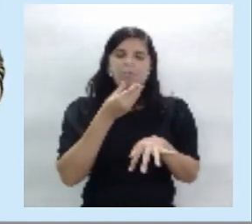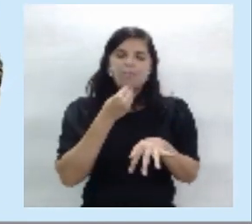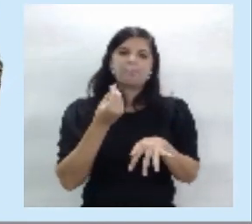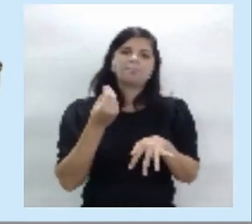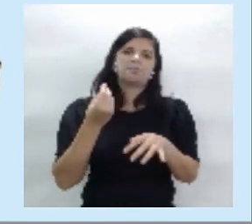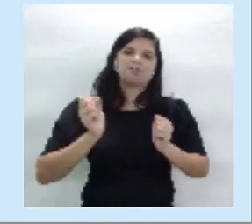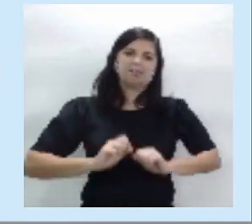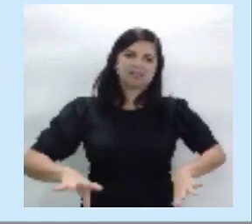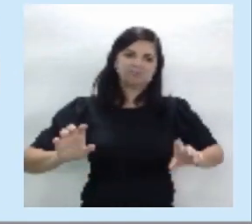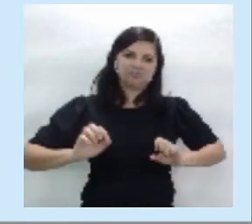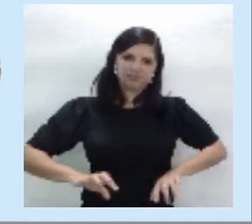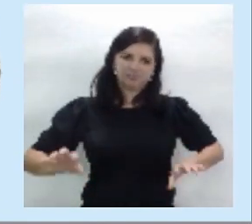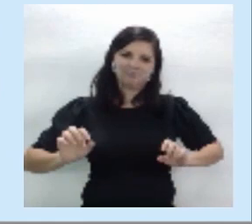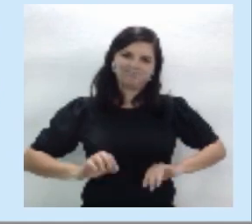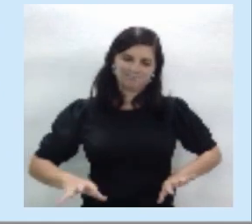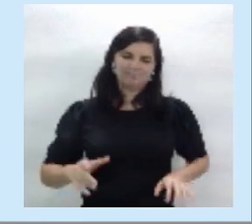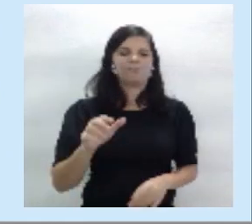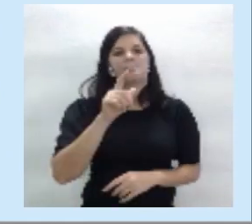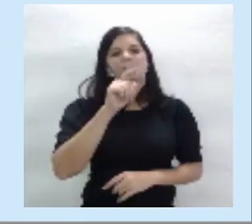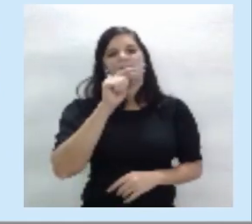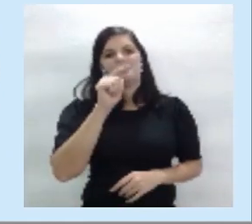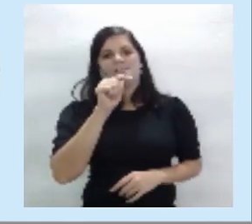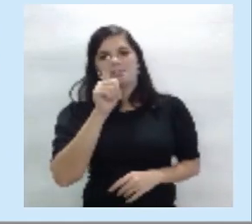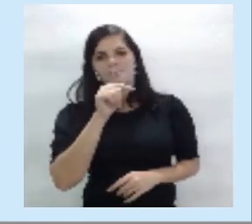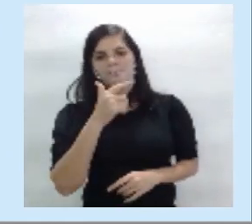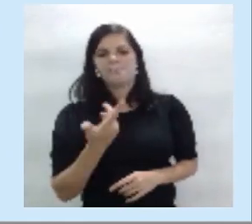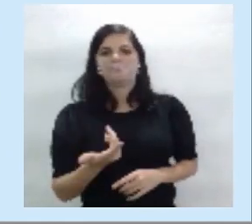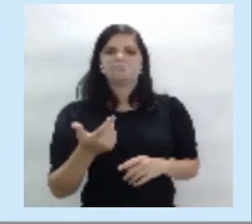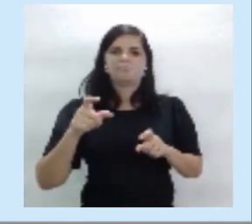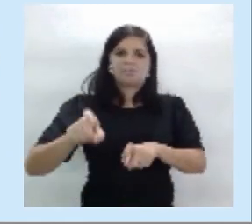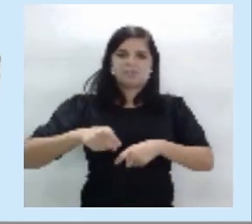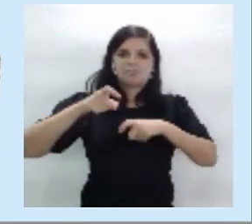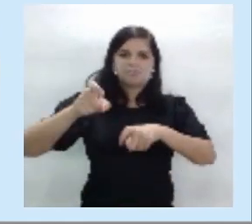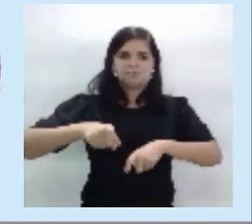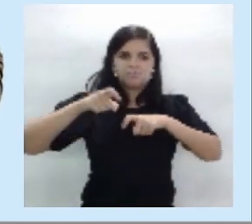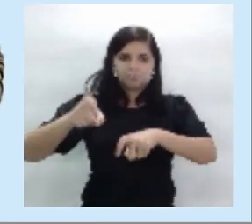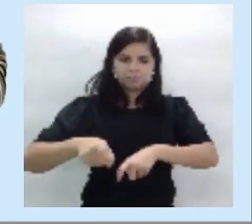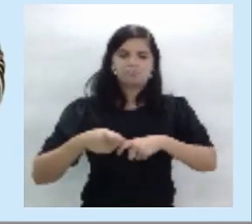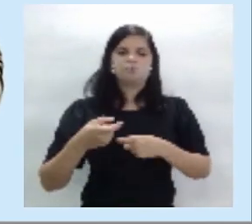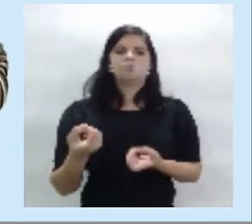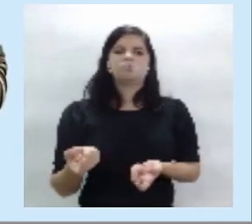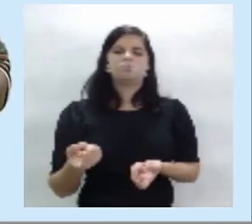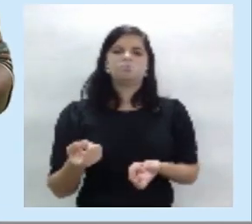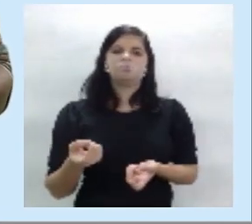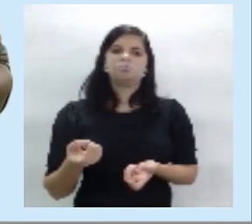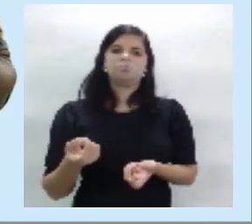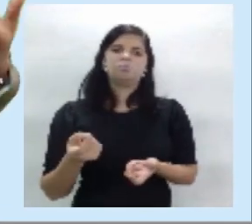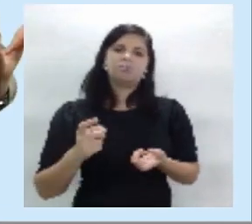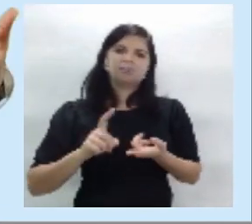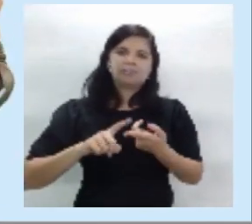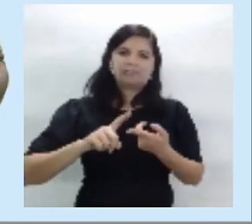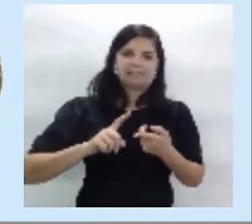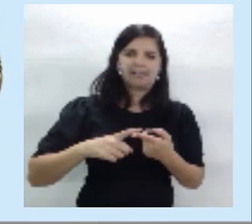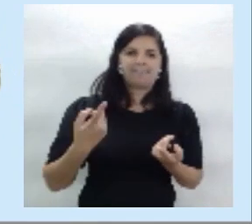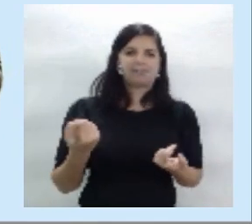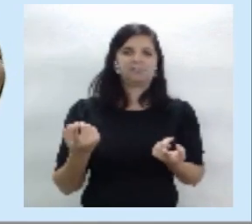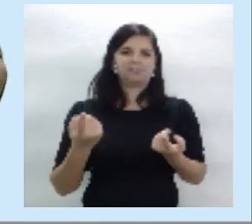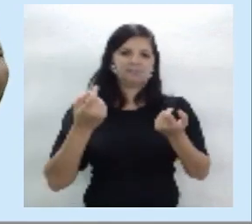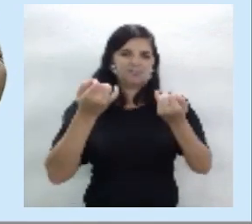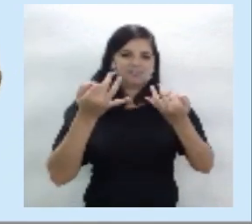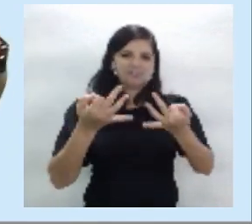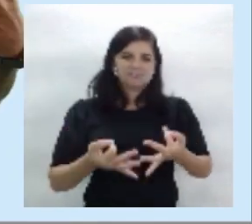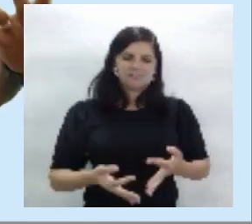com relação à utilização de recursos hídricos na agricultura, tá? Um documentário que fala